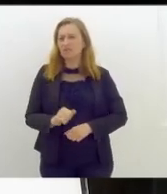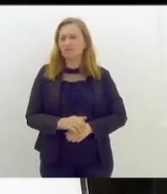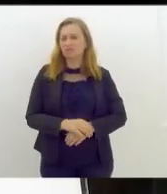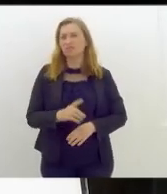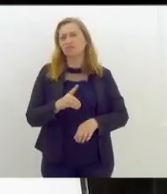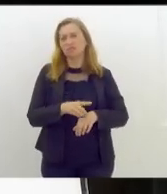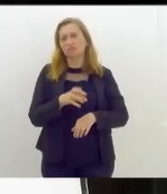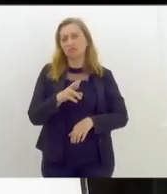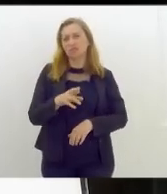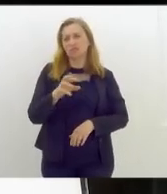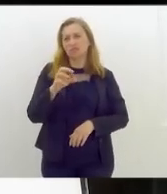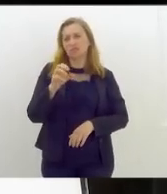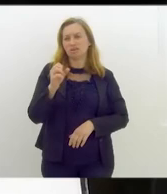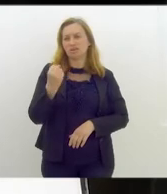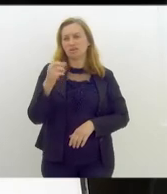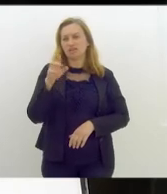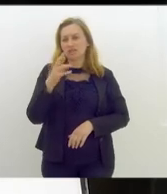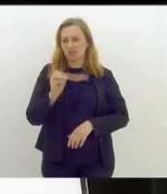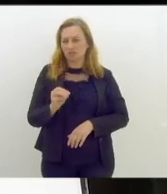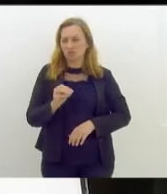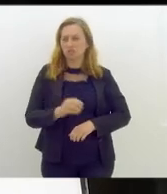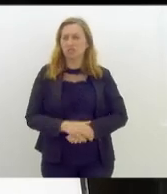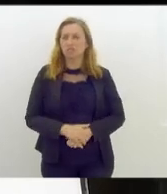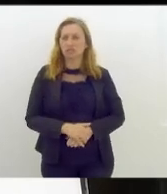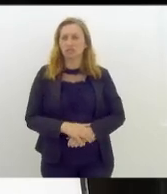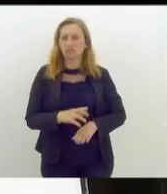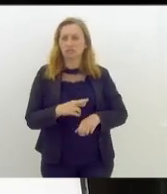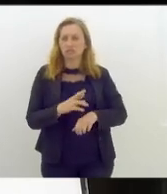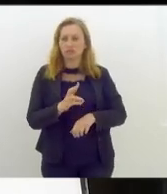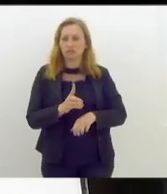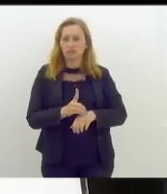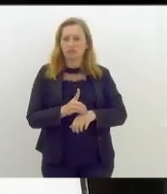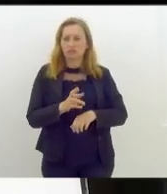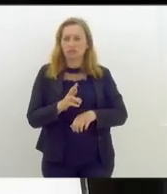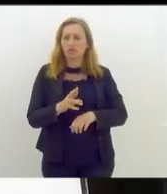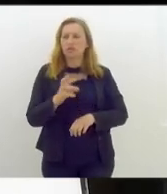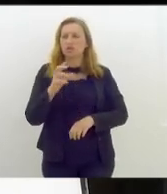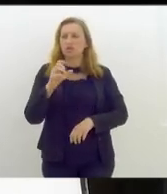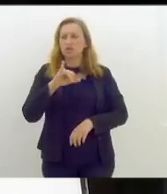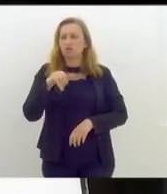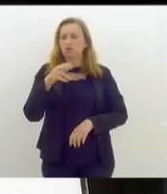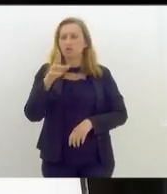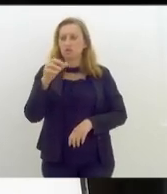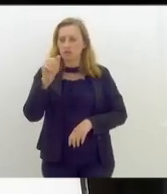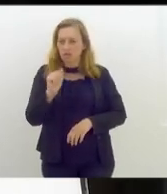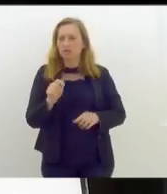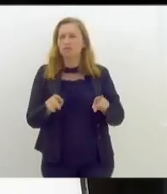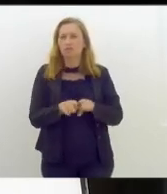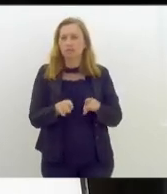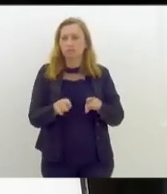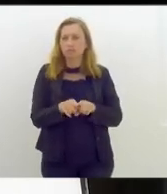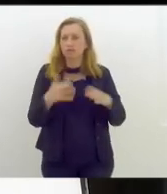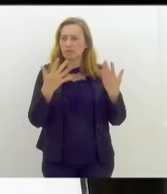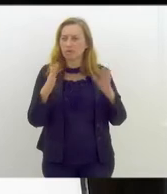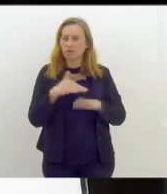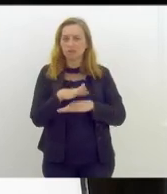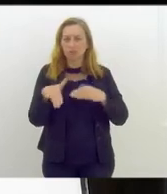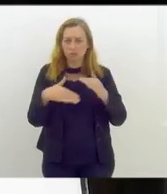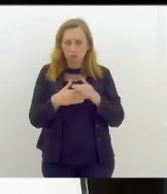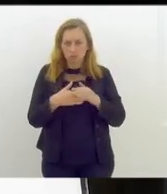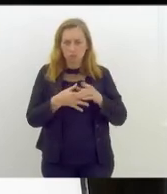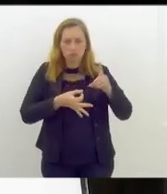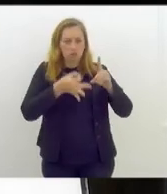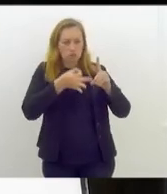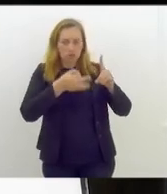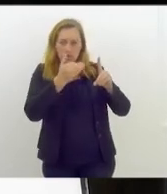Sérgio Pimentel, a doutora Juliana Cardoso. Quero também cumprimentar todos os